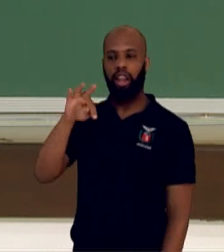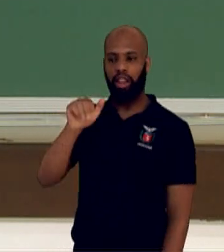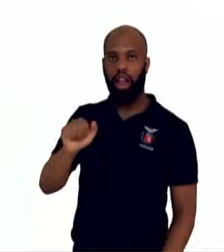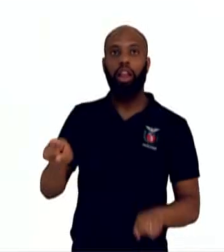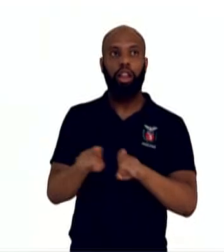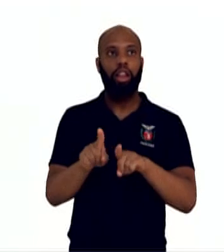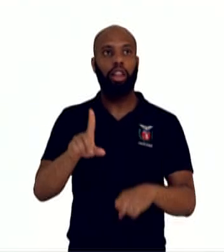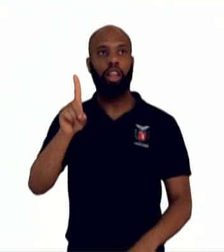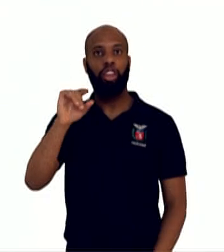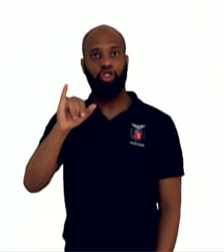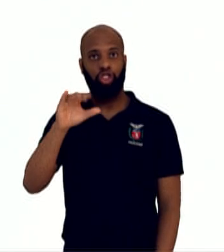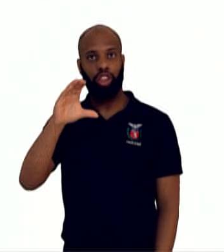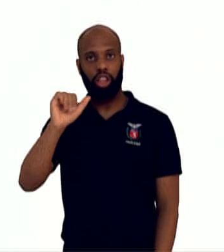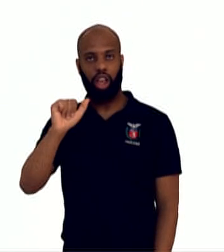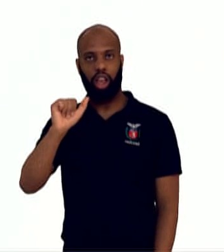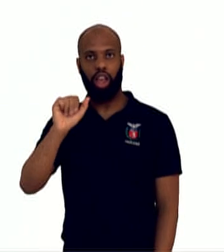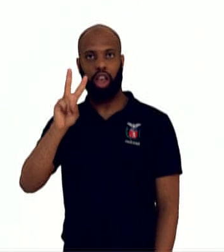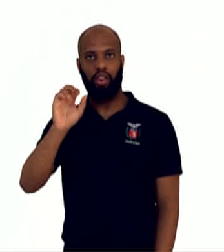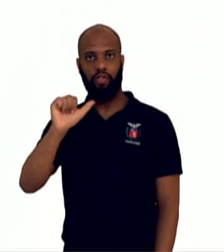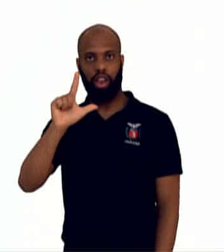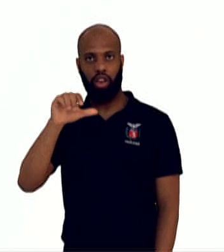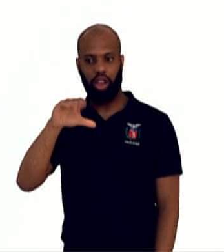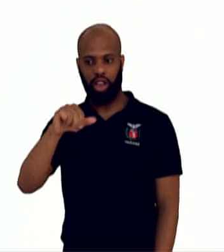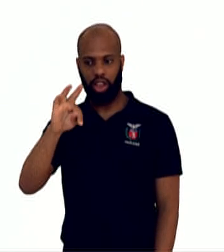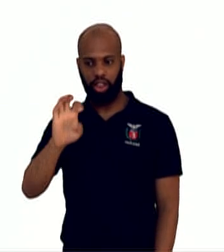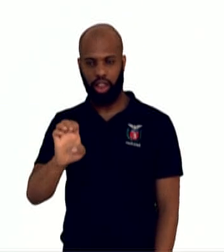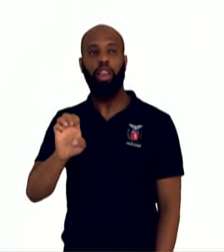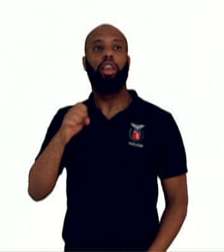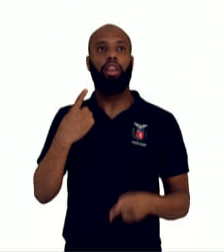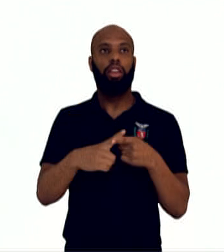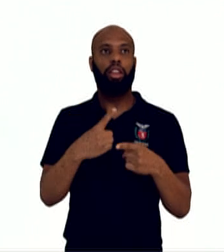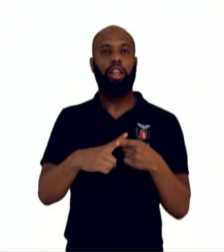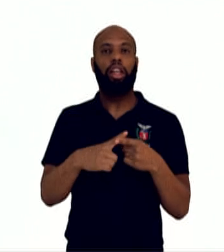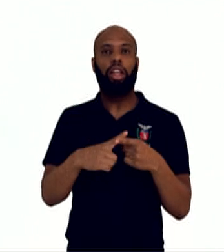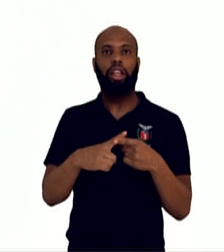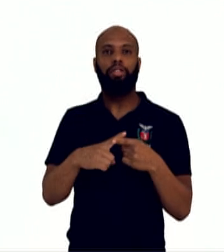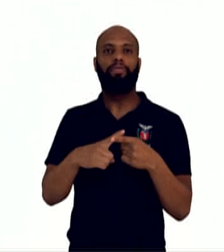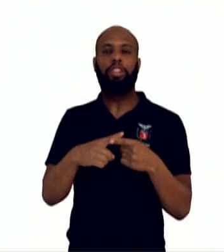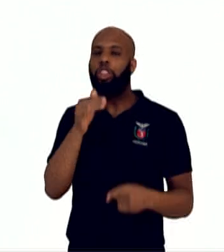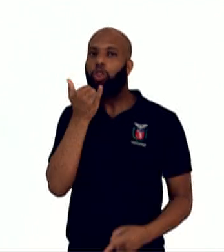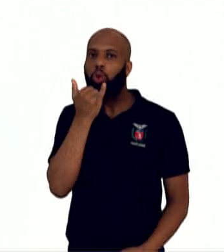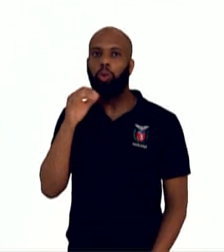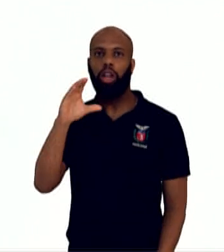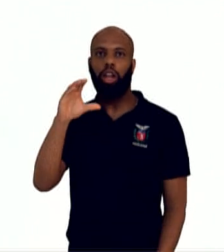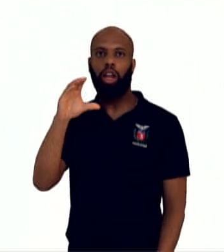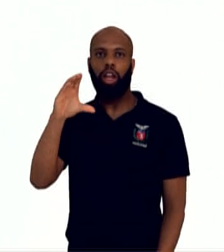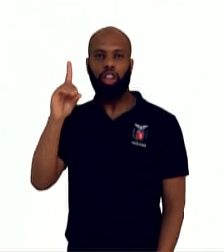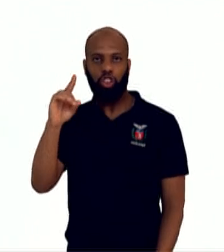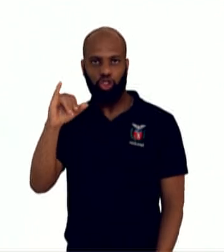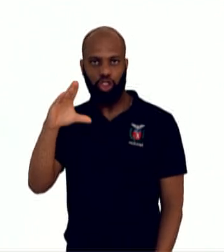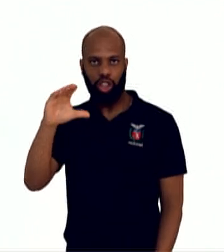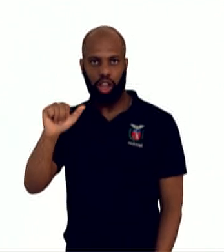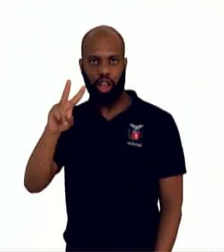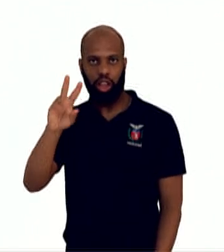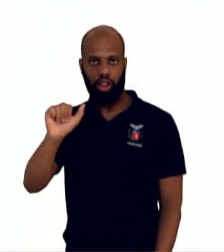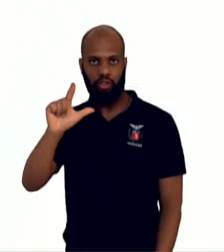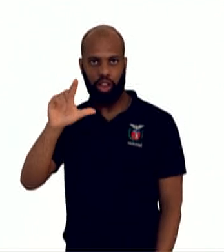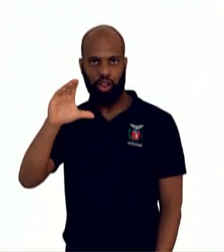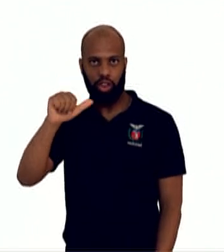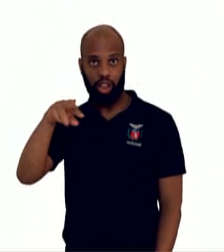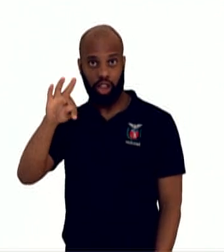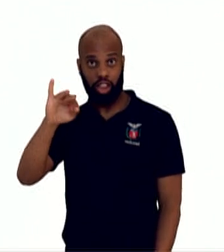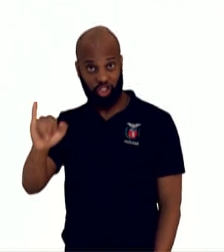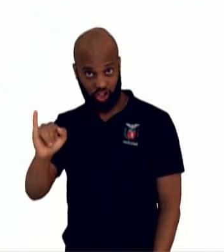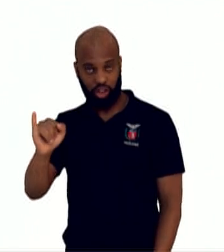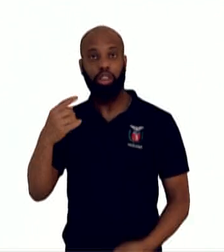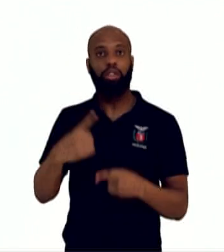Di Cavalcanti. Gente, a Anita não podia faltar nesse evento, né? Foi mega criticada na época que fez, lá em